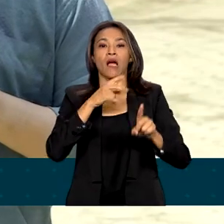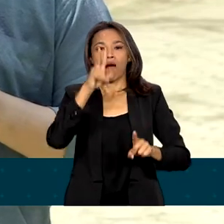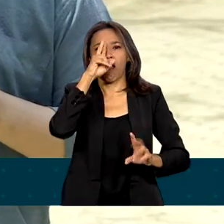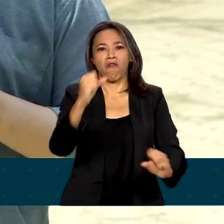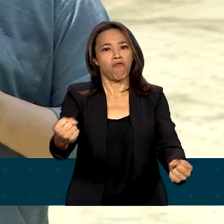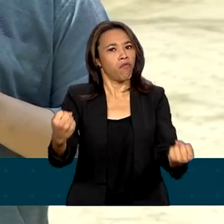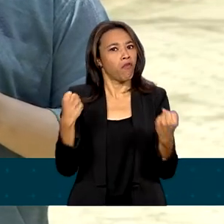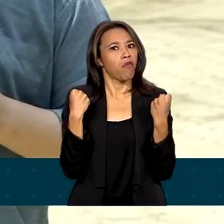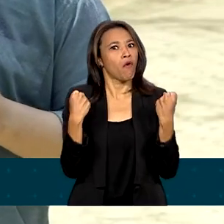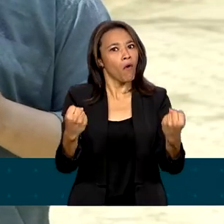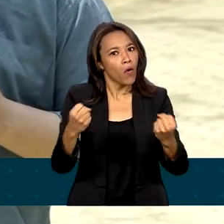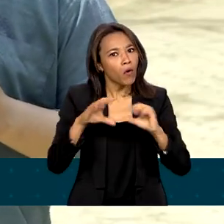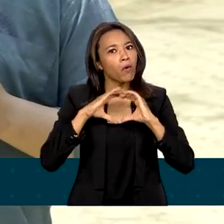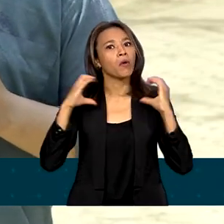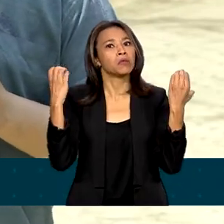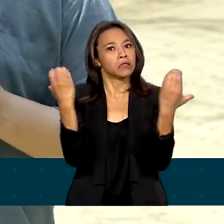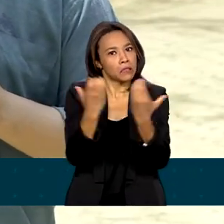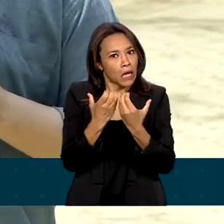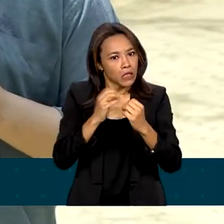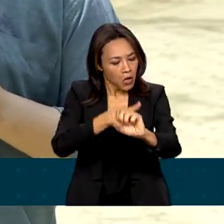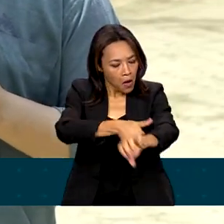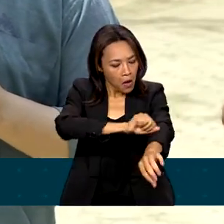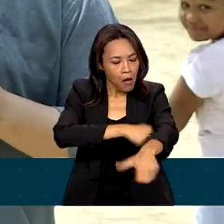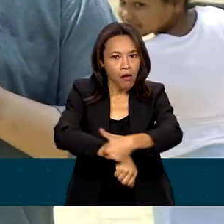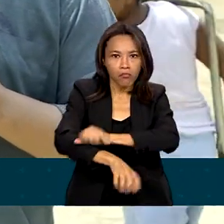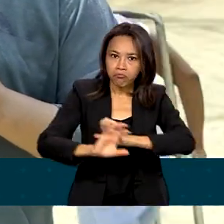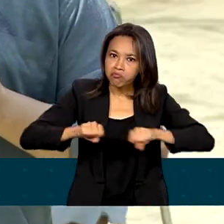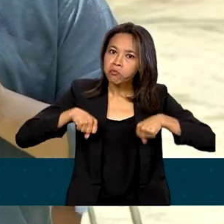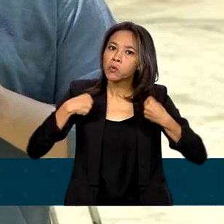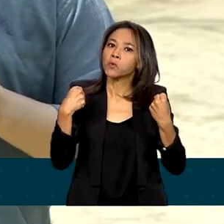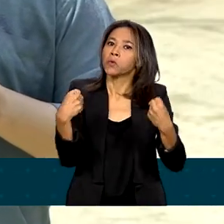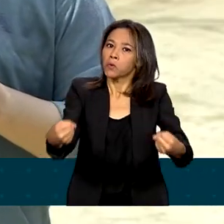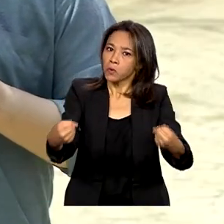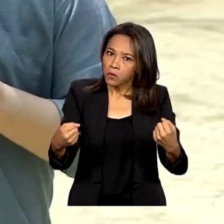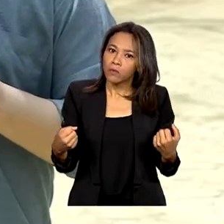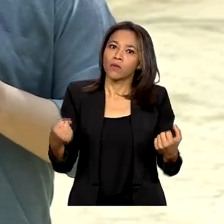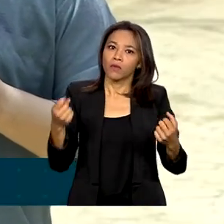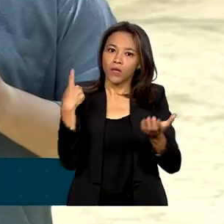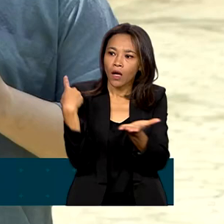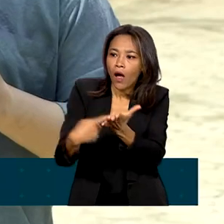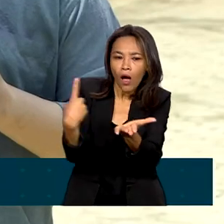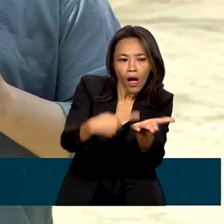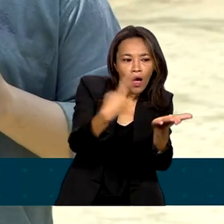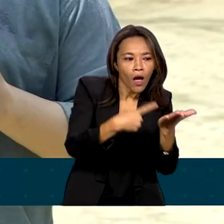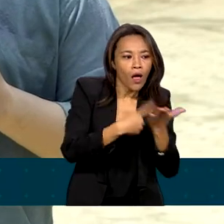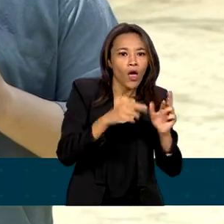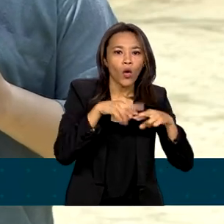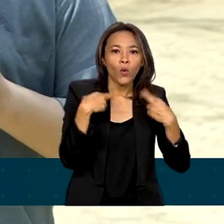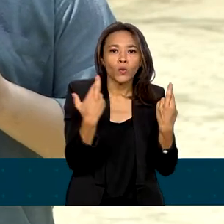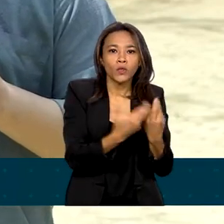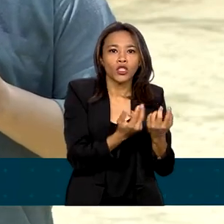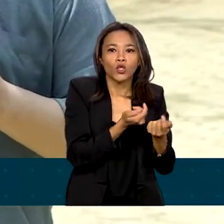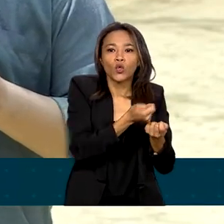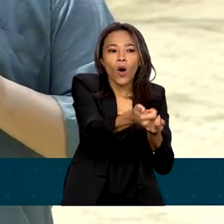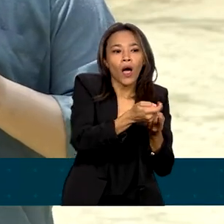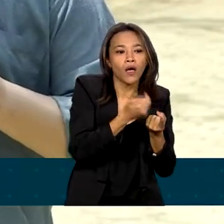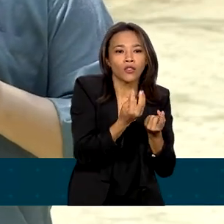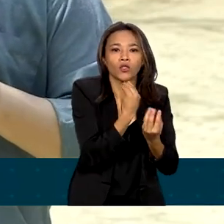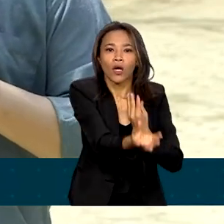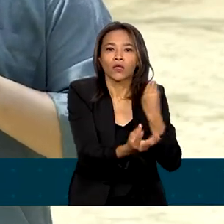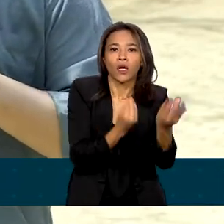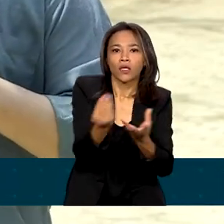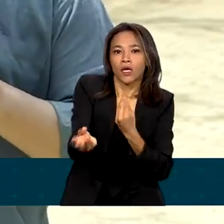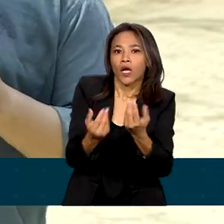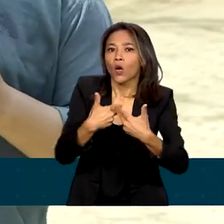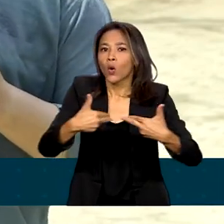São Sebastião se faz presente. Moradores do bairro têm se reunido para fazer doações e também ajudar que os